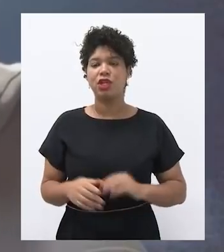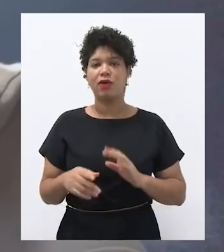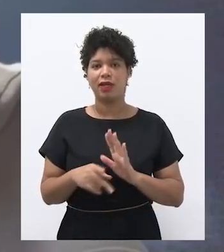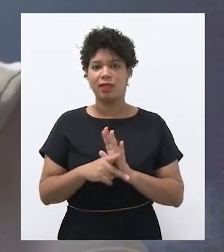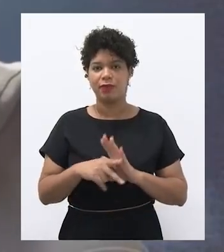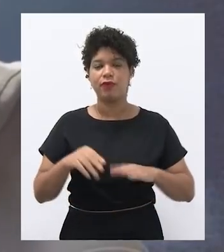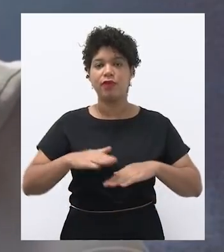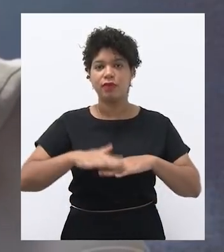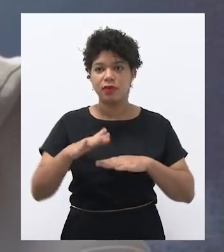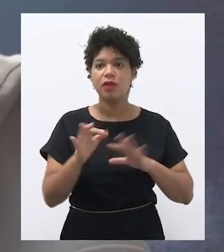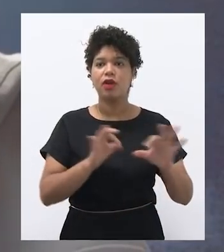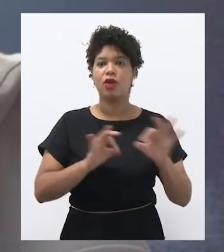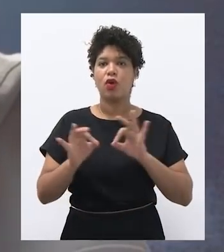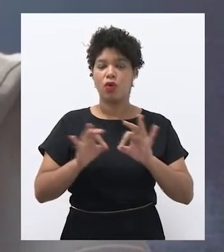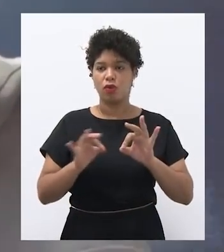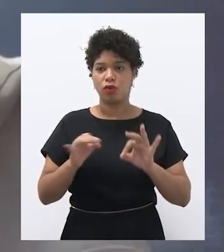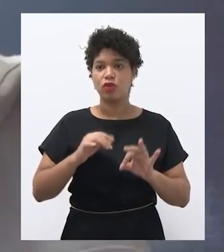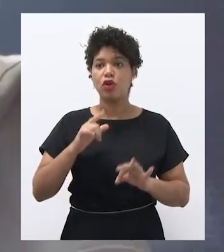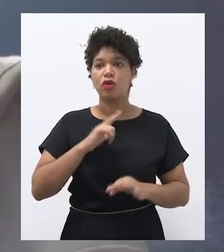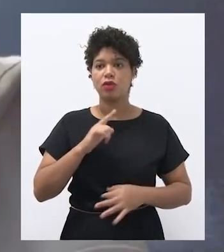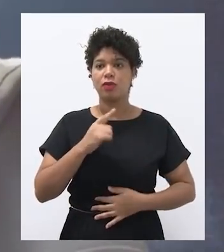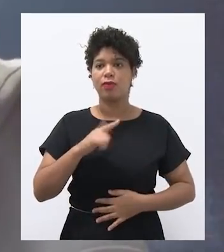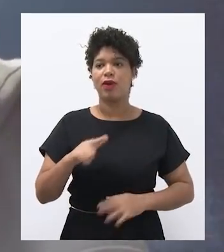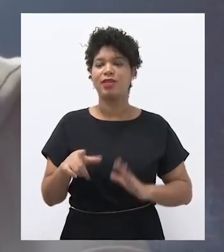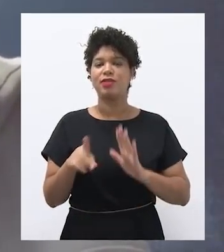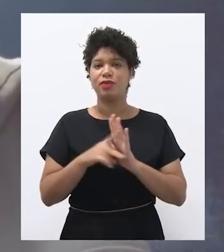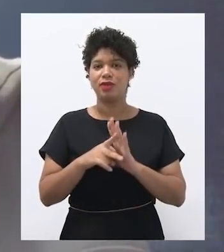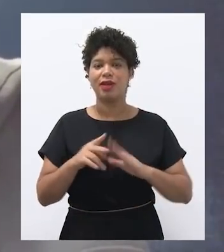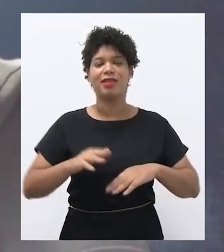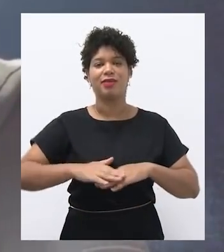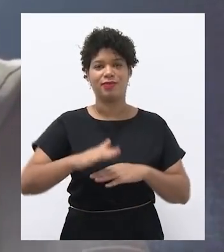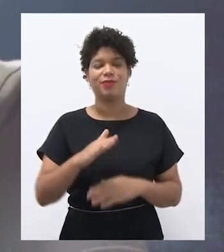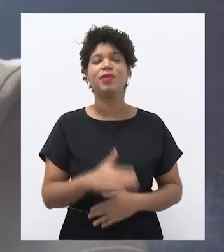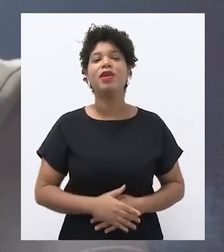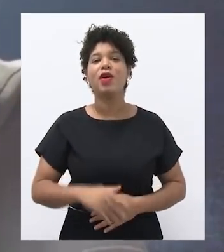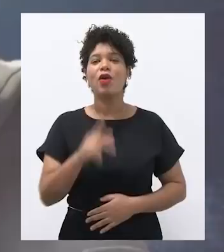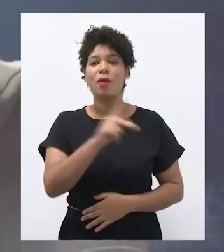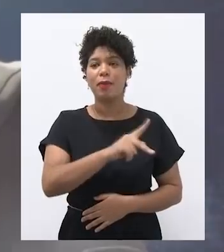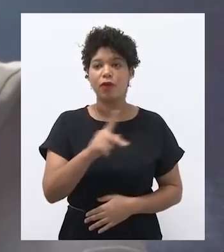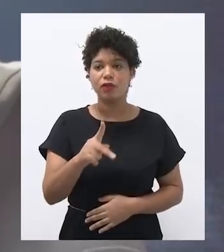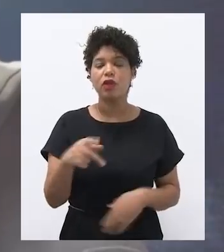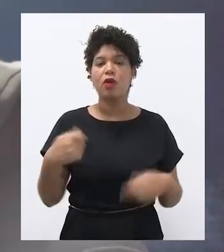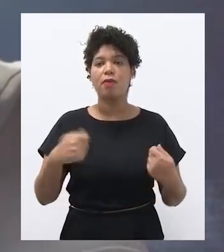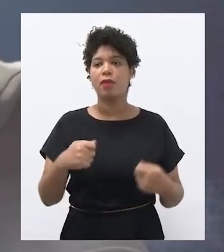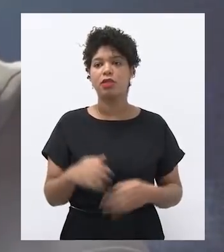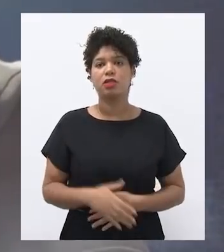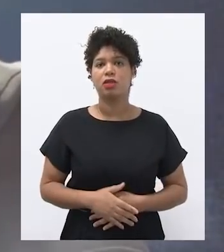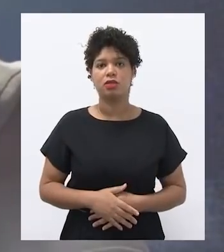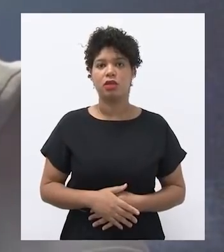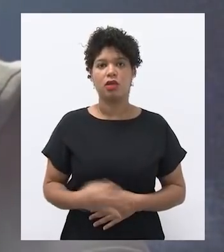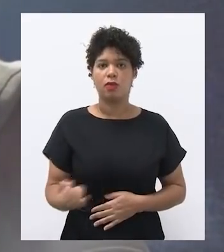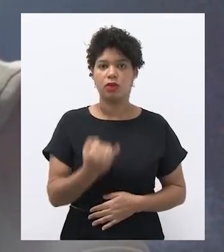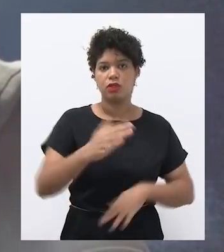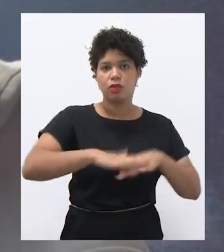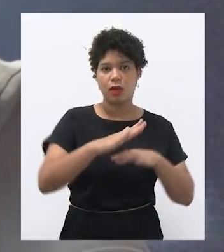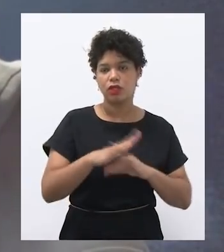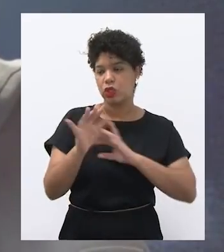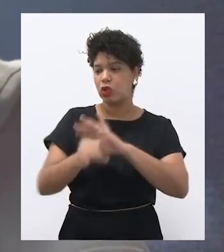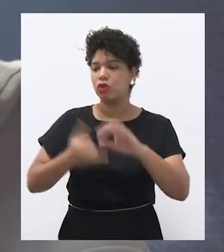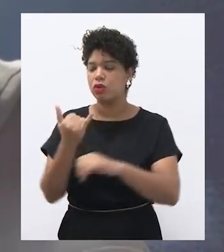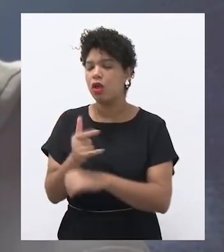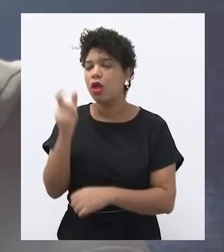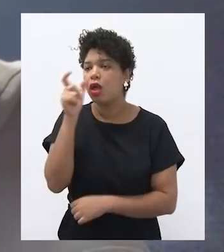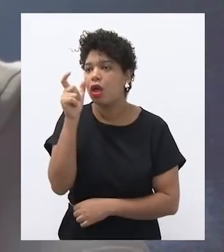Twitch. Essencialmente, o que eu estou querendo dizer é que o professor não pode perder para o youtuber.